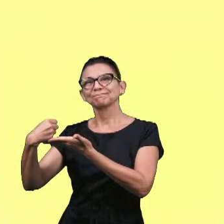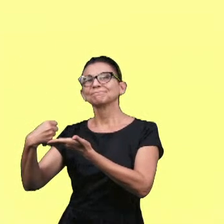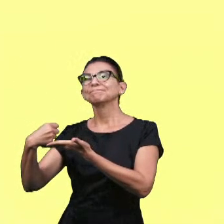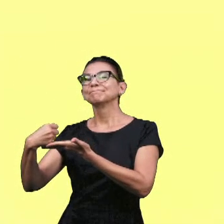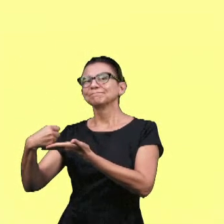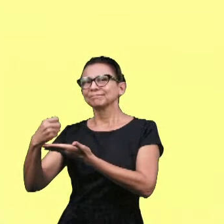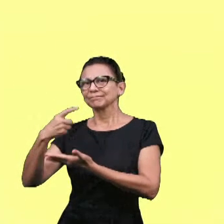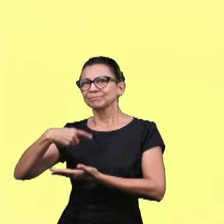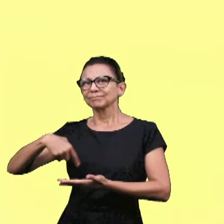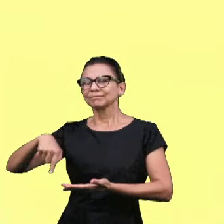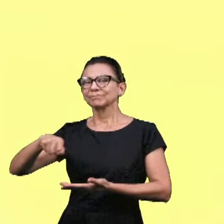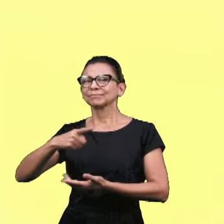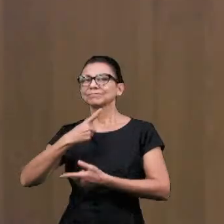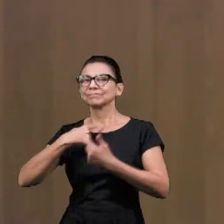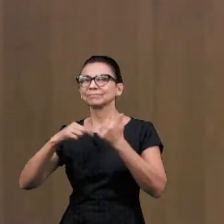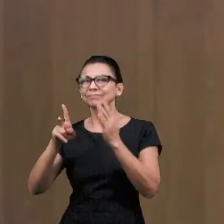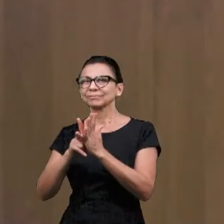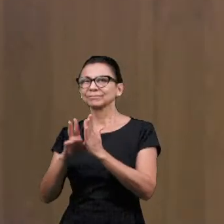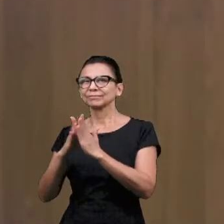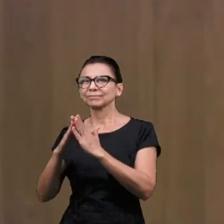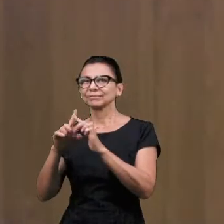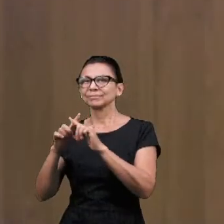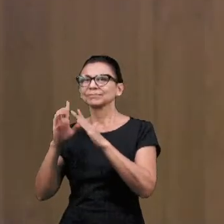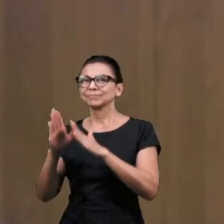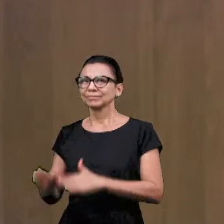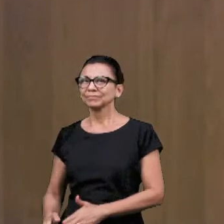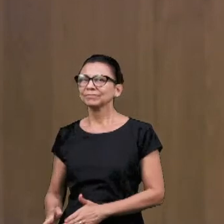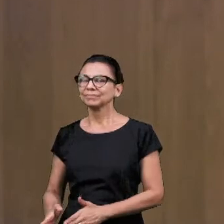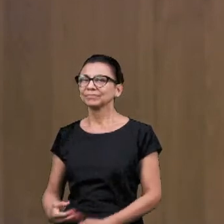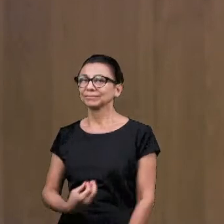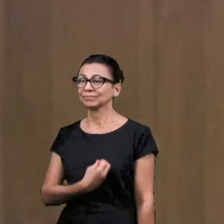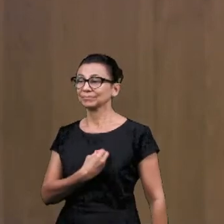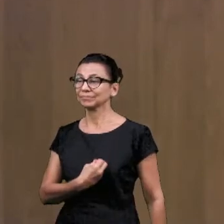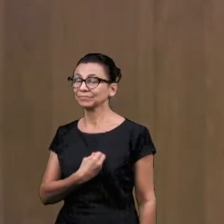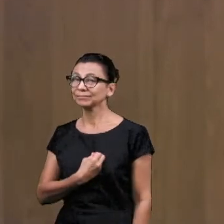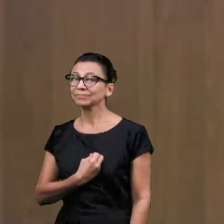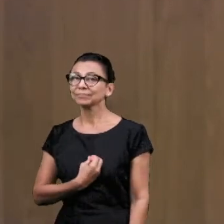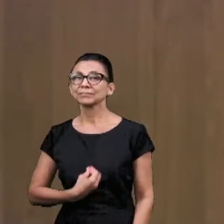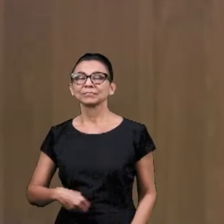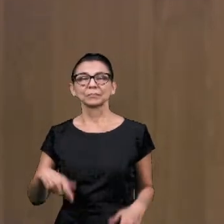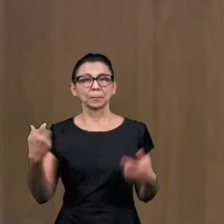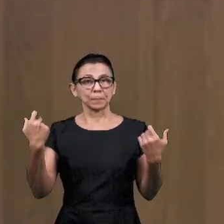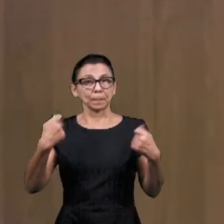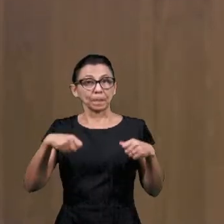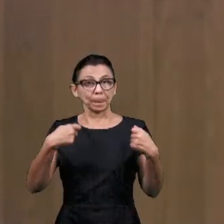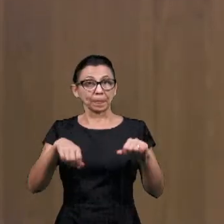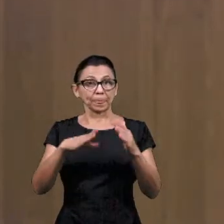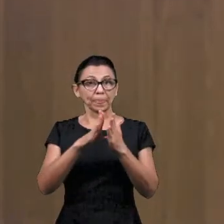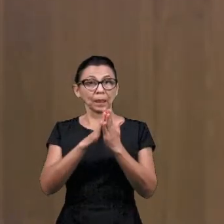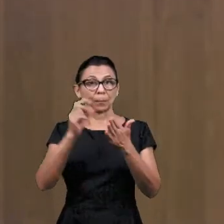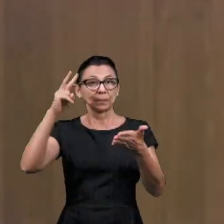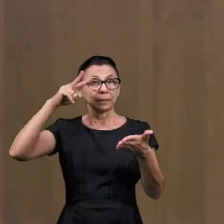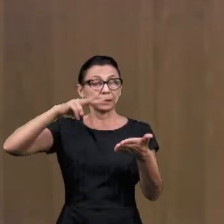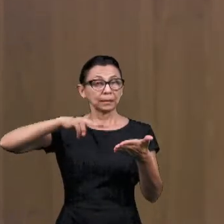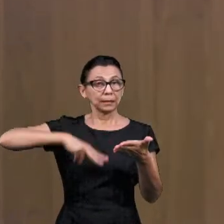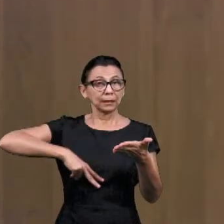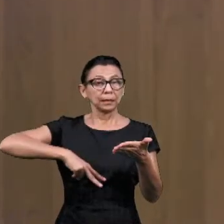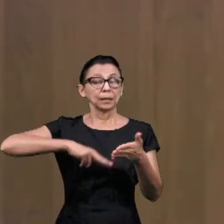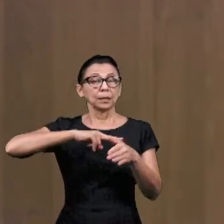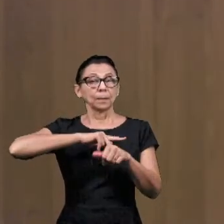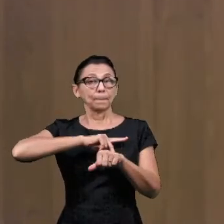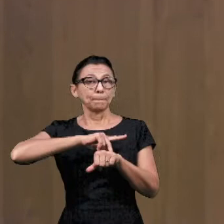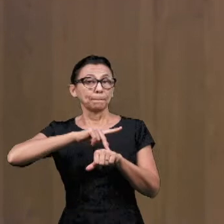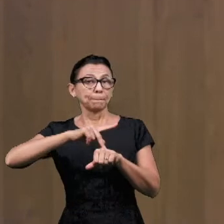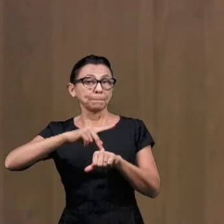fazer parte desta igreja fiel, por isso precisamos nos alimentar da palavra pura, da palavra